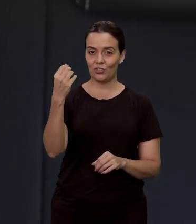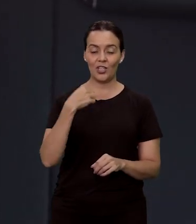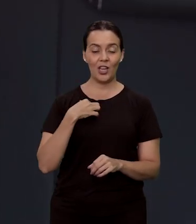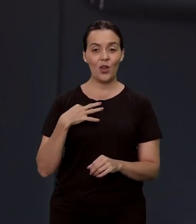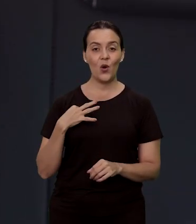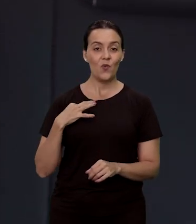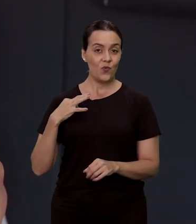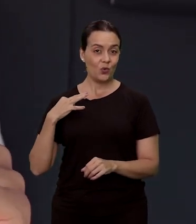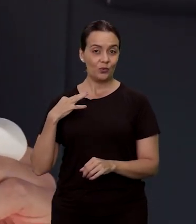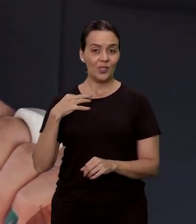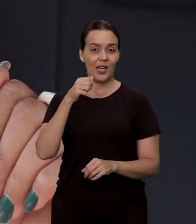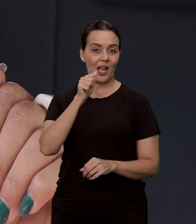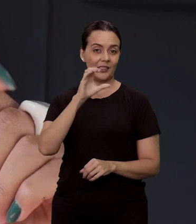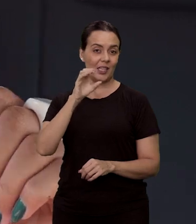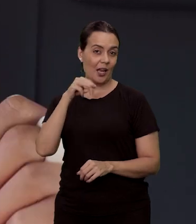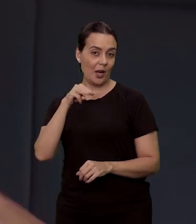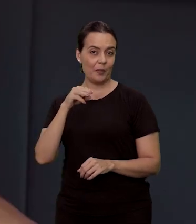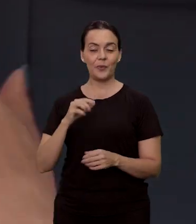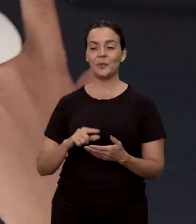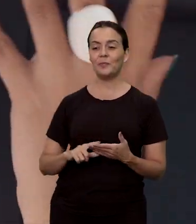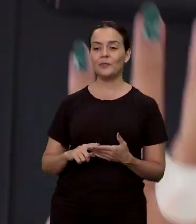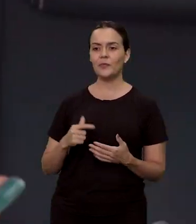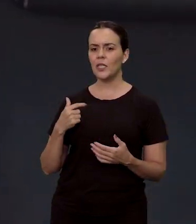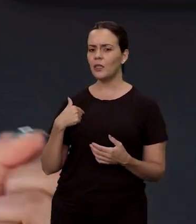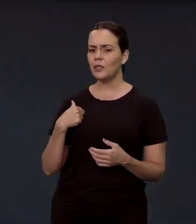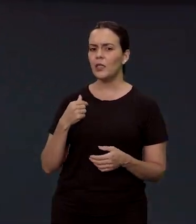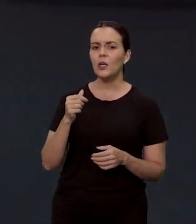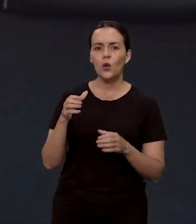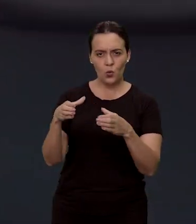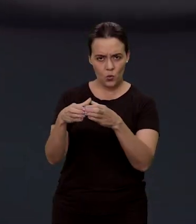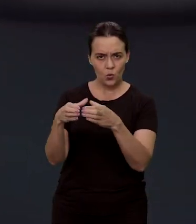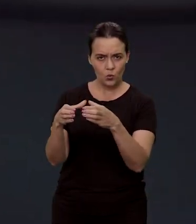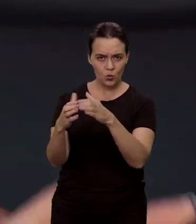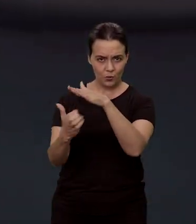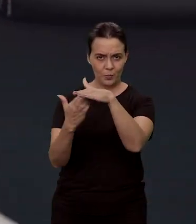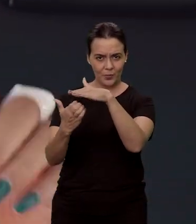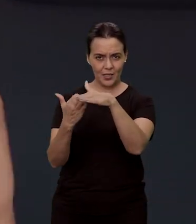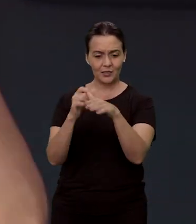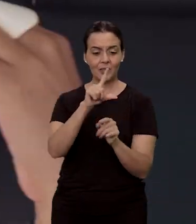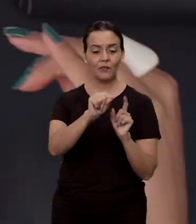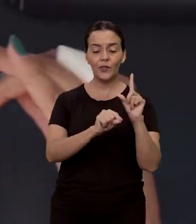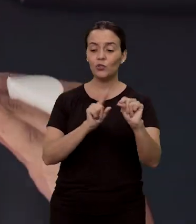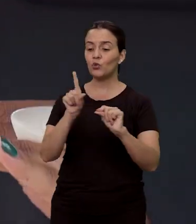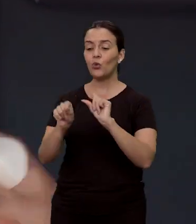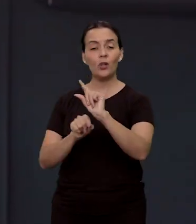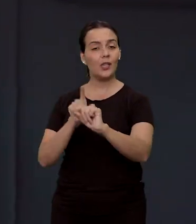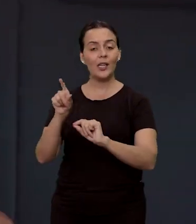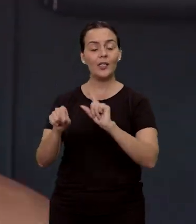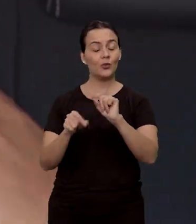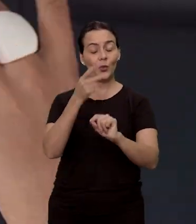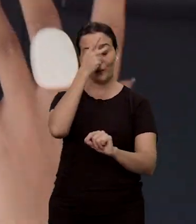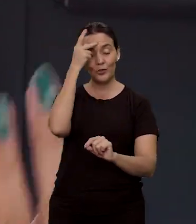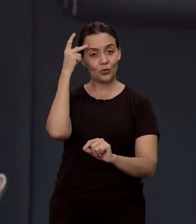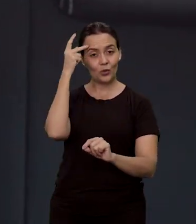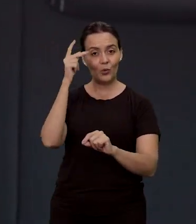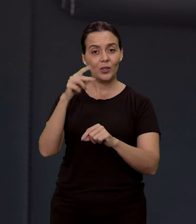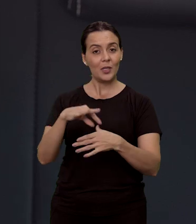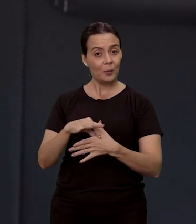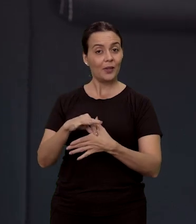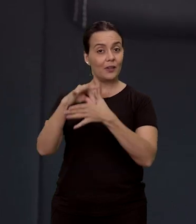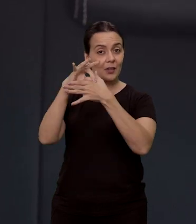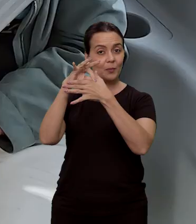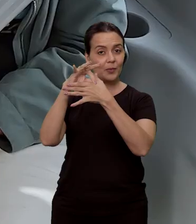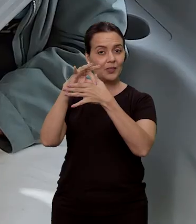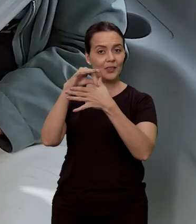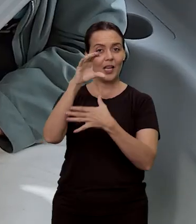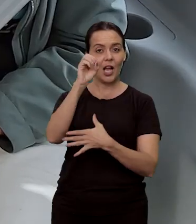em inglês YMCA, e a YMCA Global estava convocando líderes de diversos países para representar suas nações